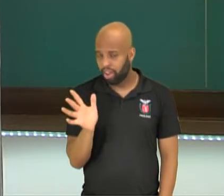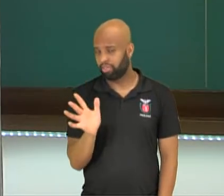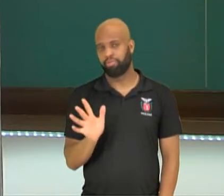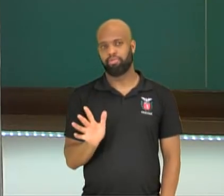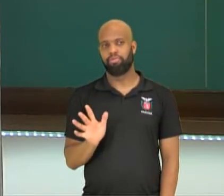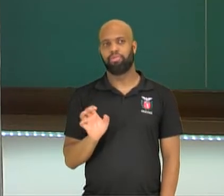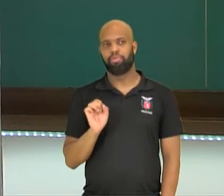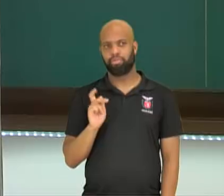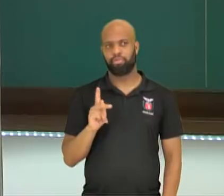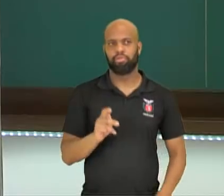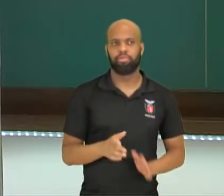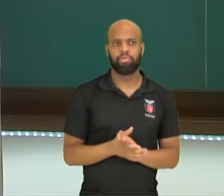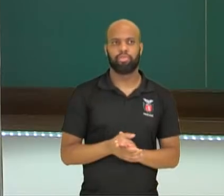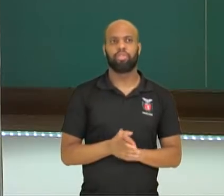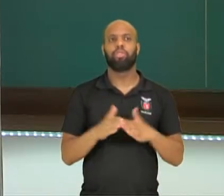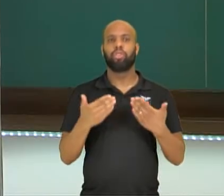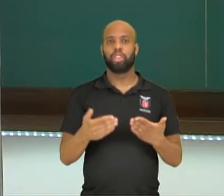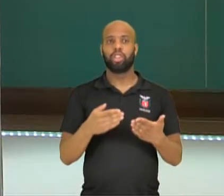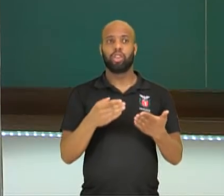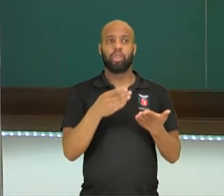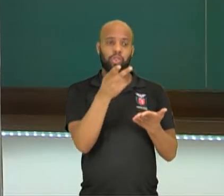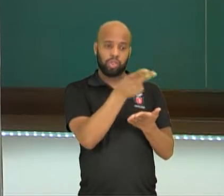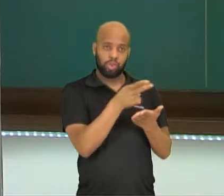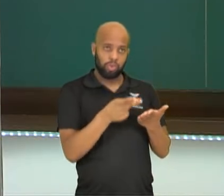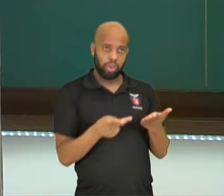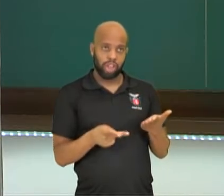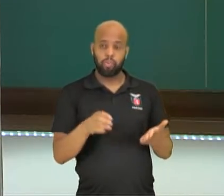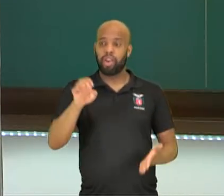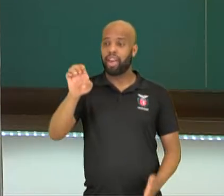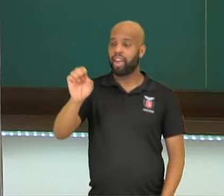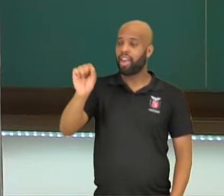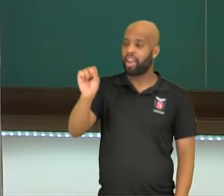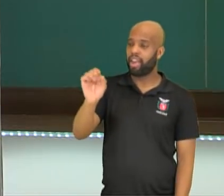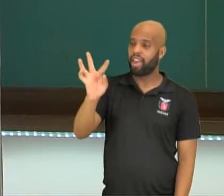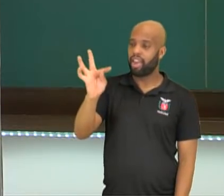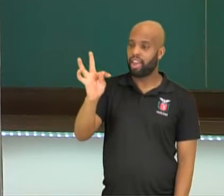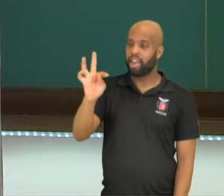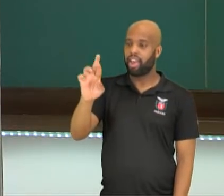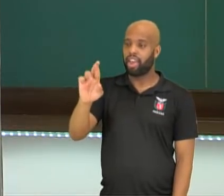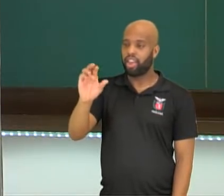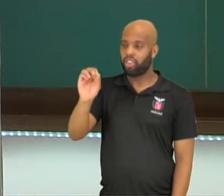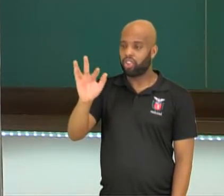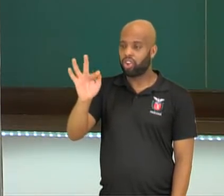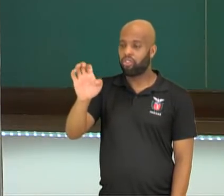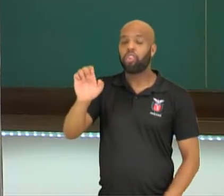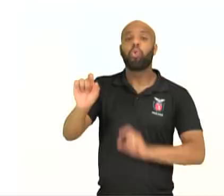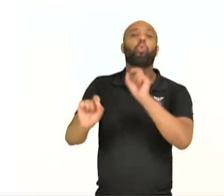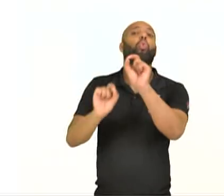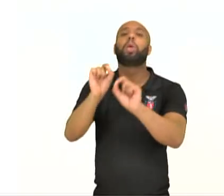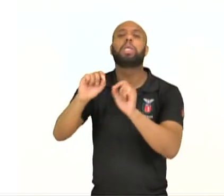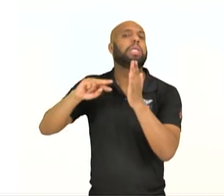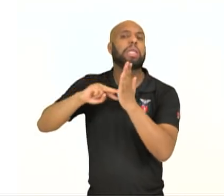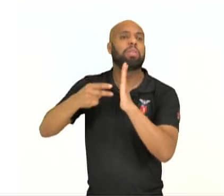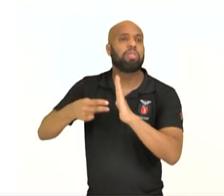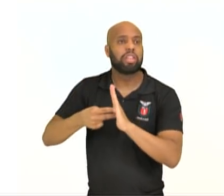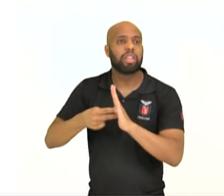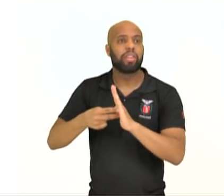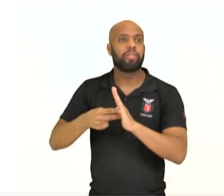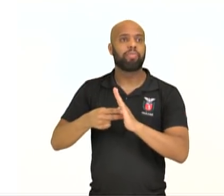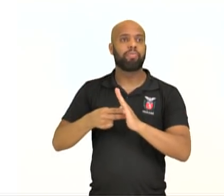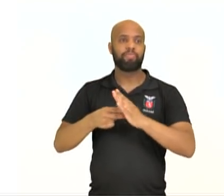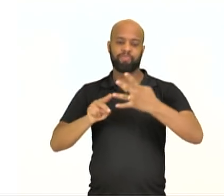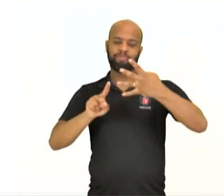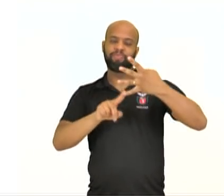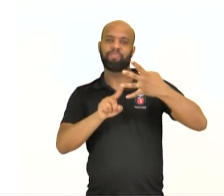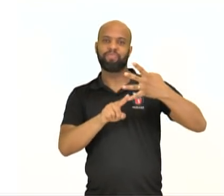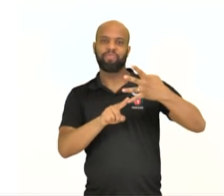estava fácil, né? No poema, estrofe é o nome que se dá ao conjunto de